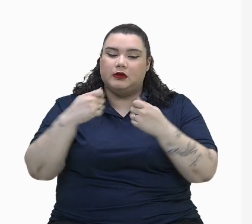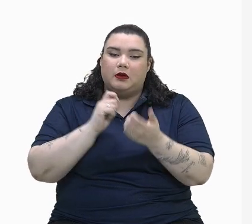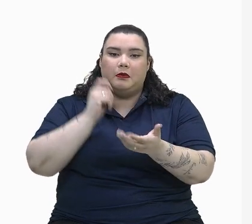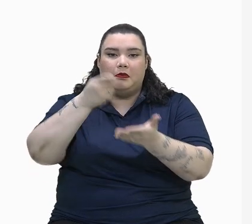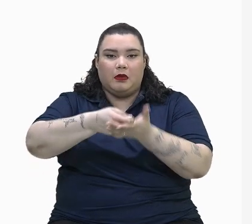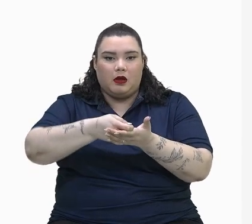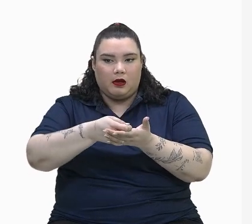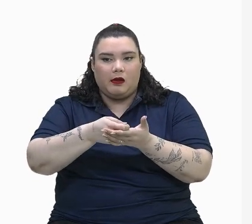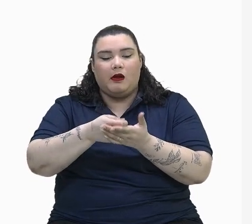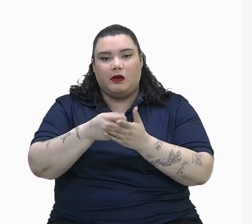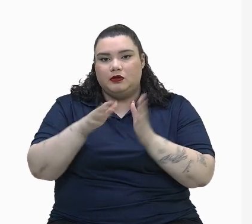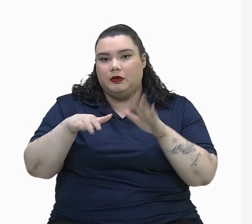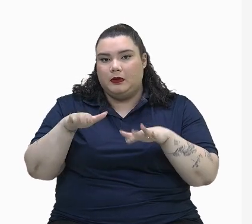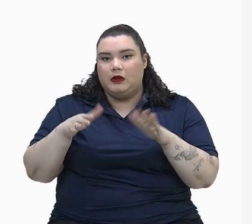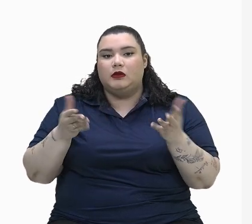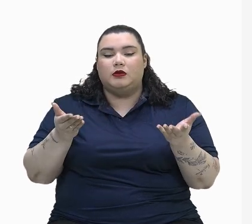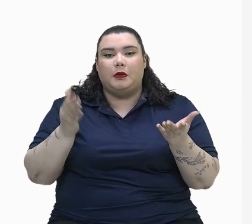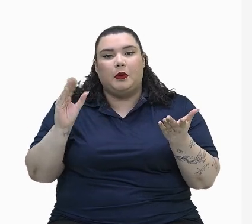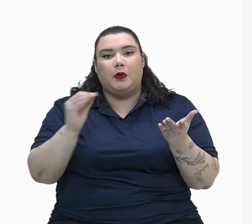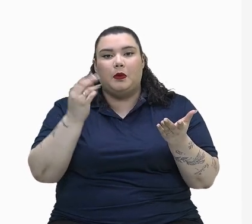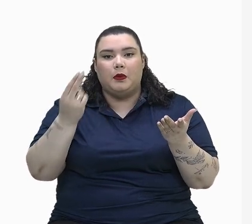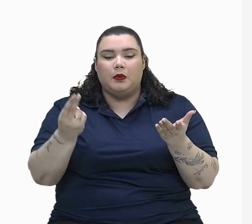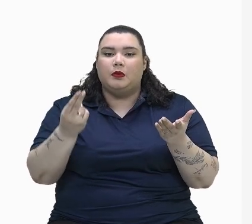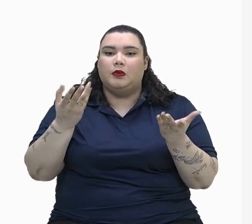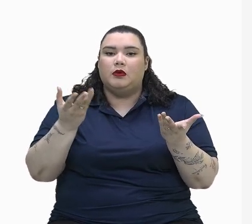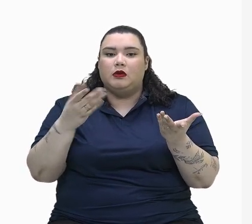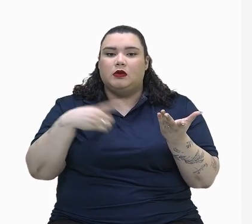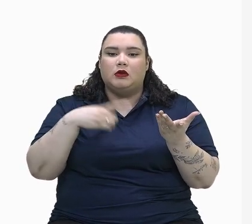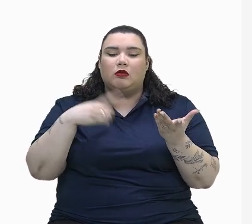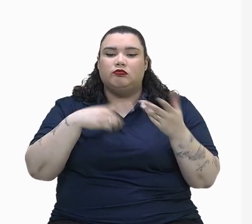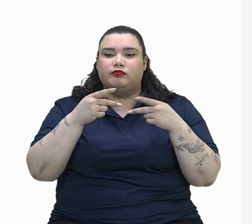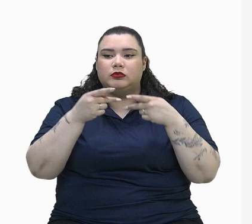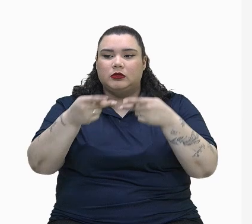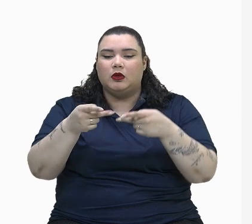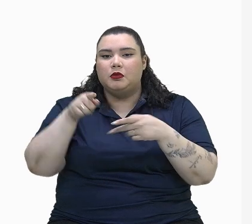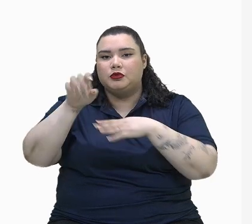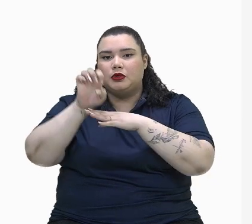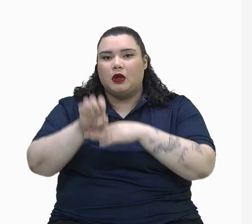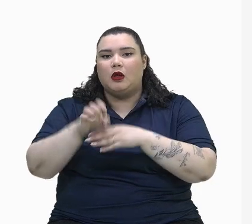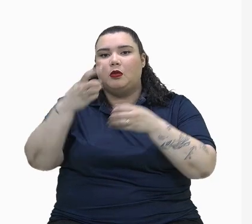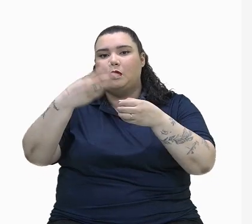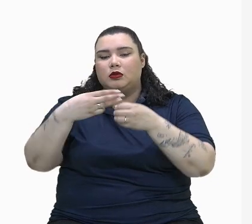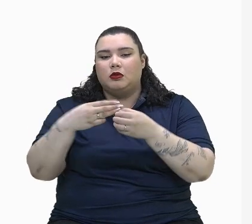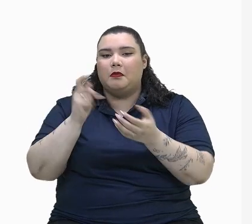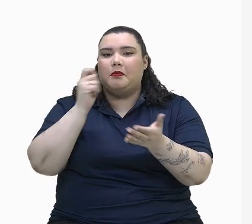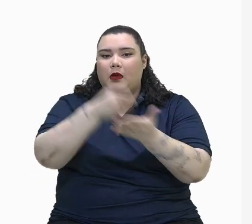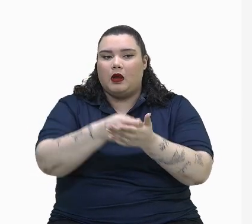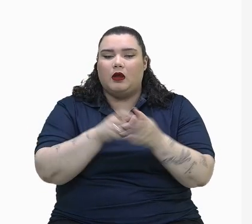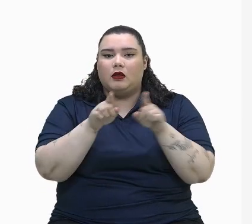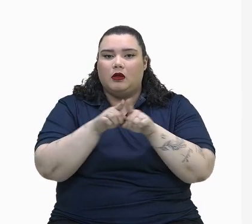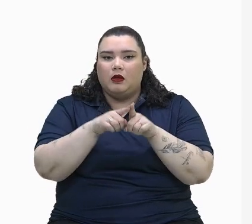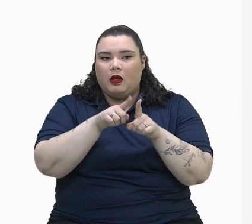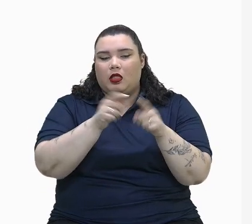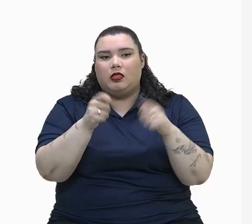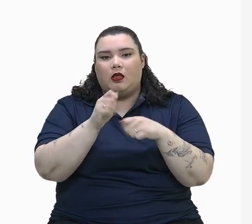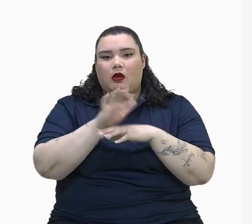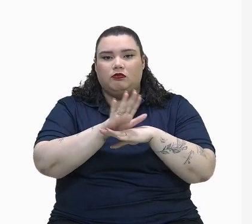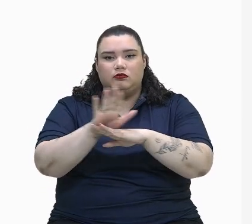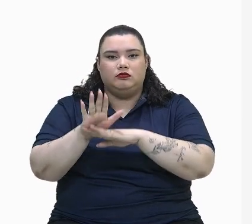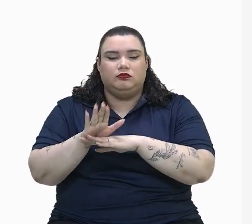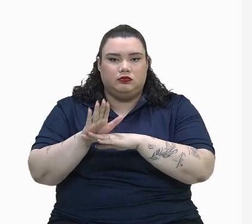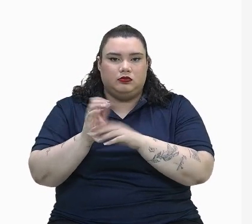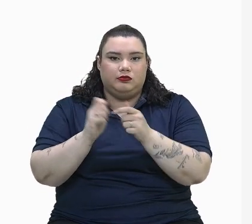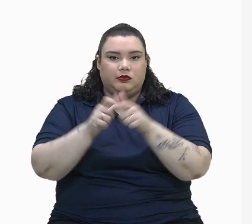pagar muitas vezes, ou então o Estado, o município também paga para que esse entretenimento chegue às